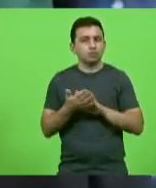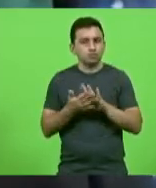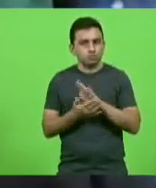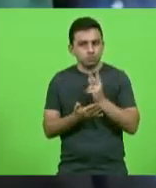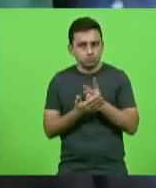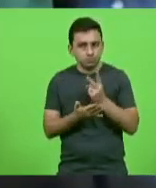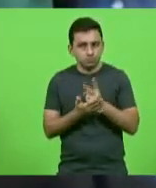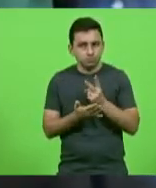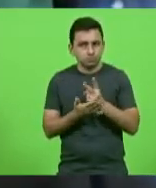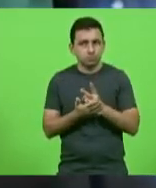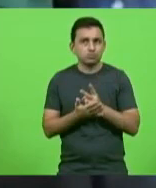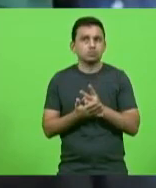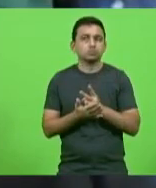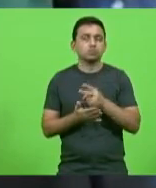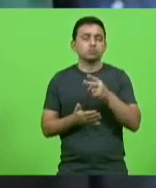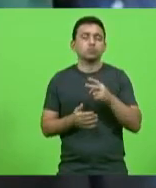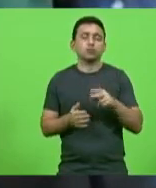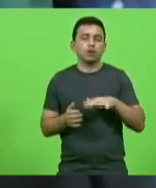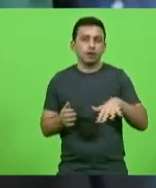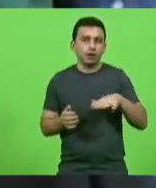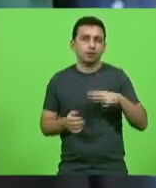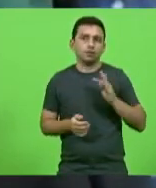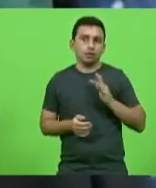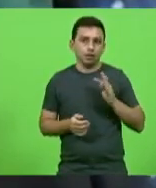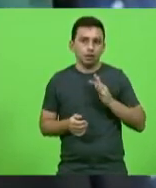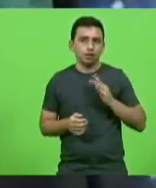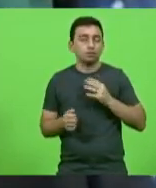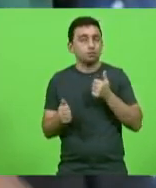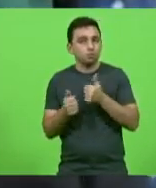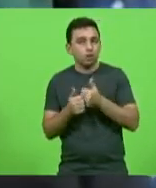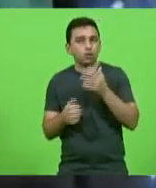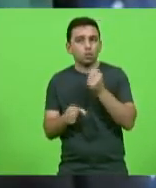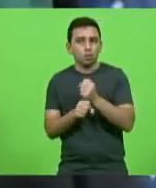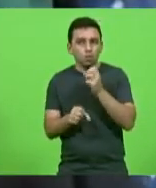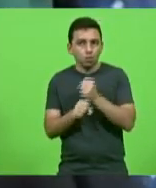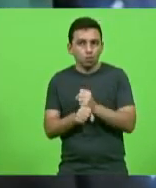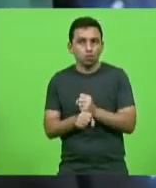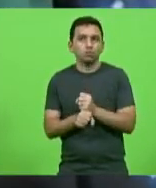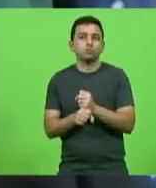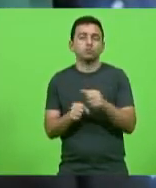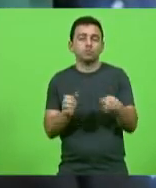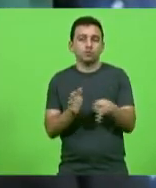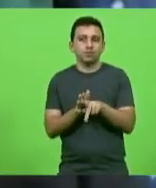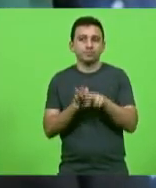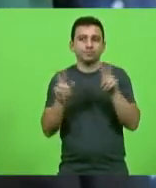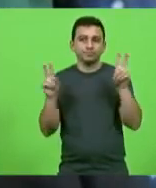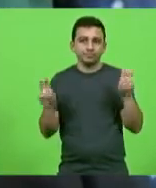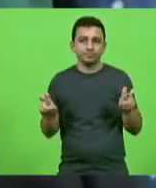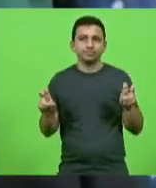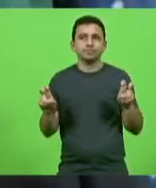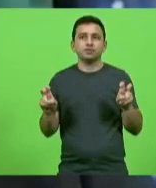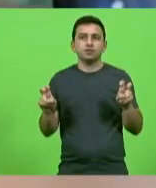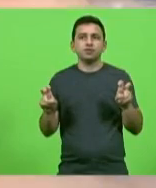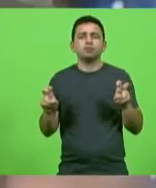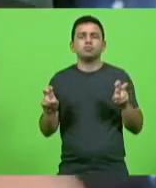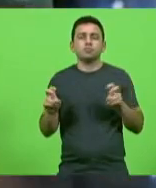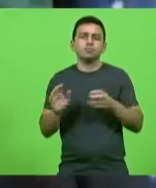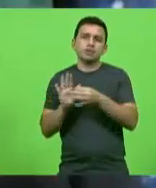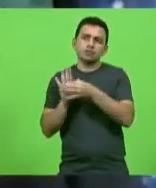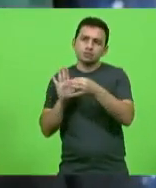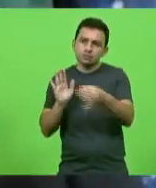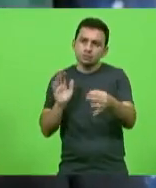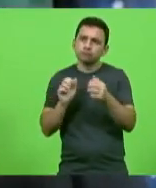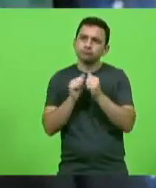posterior manifestação da área técnica do tribunal de contas de Santa Catarina sobre o assunto por meio do parecer conjunto